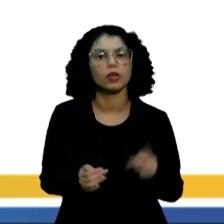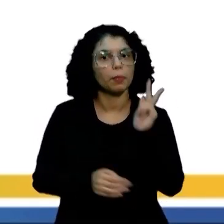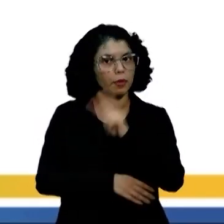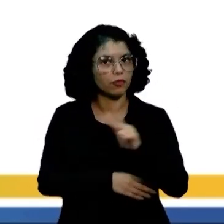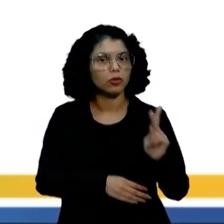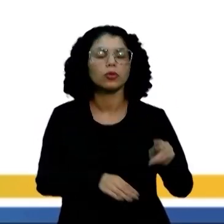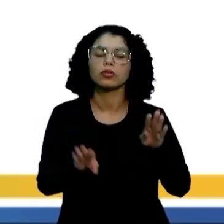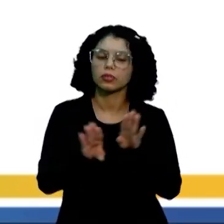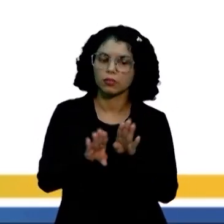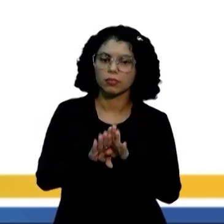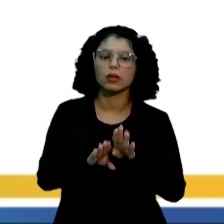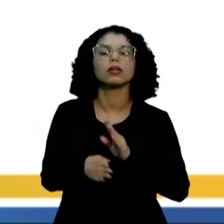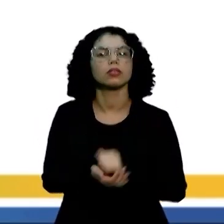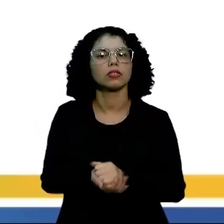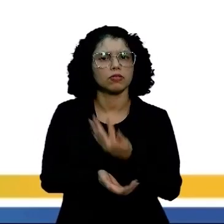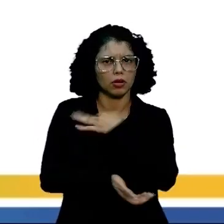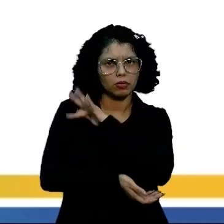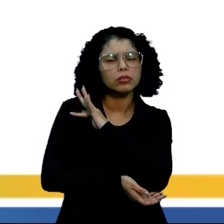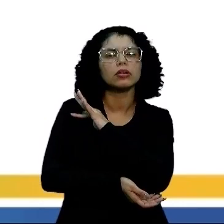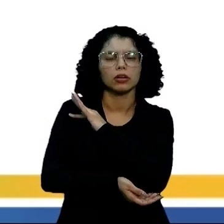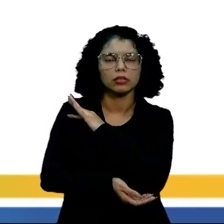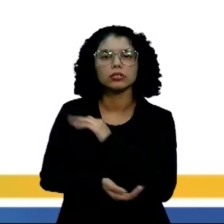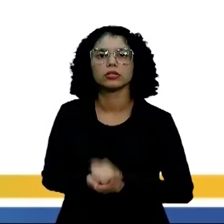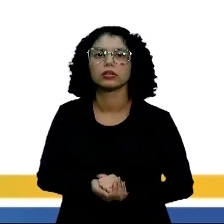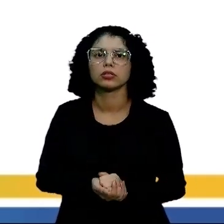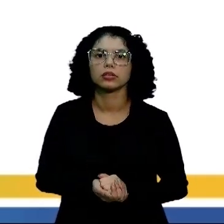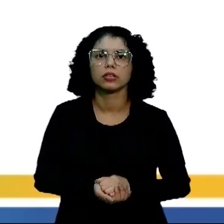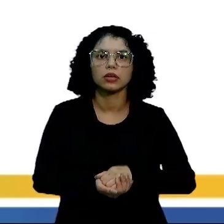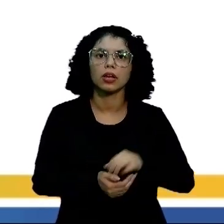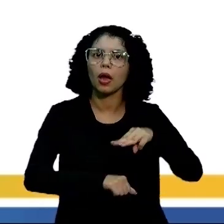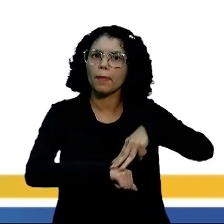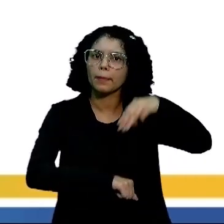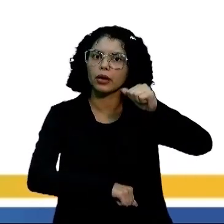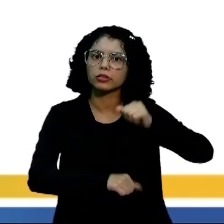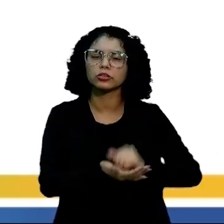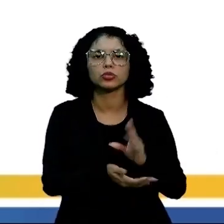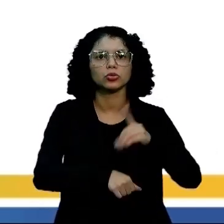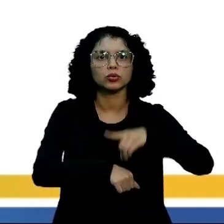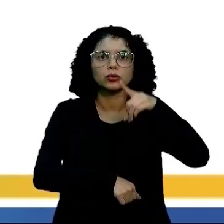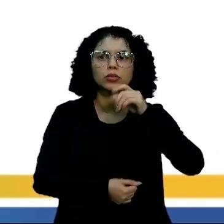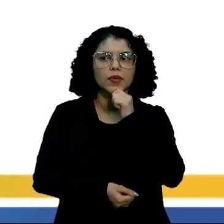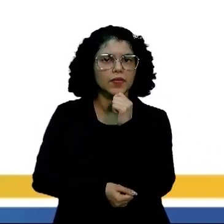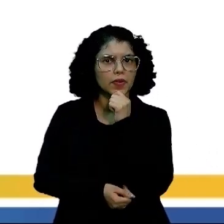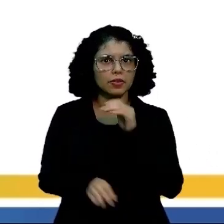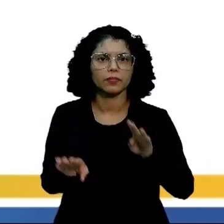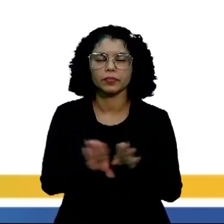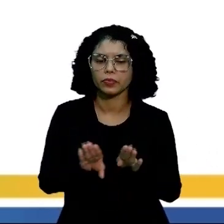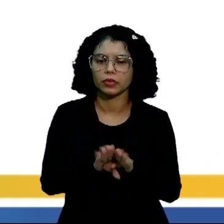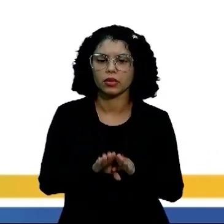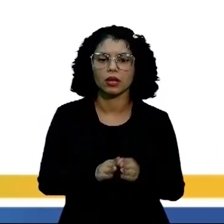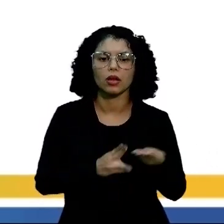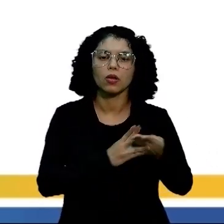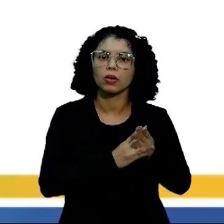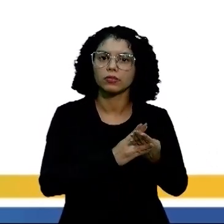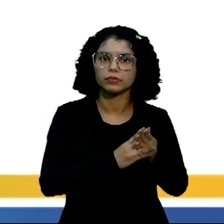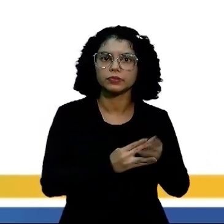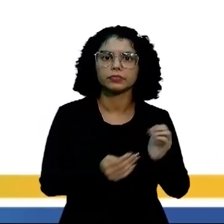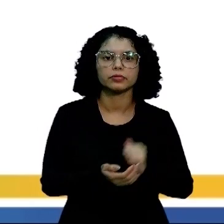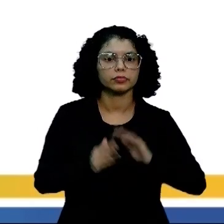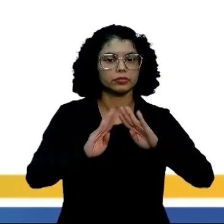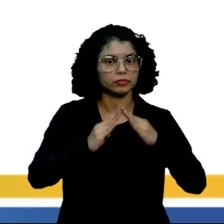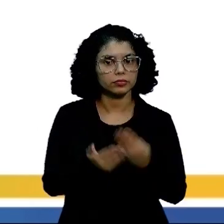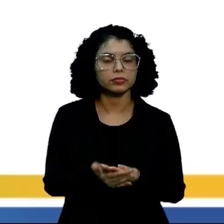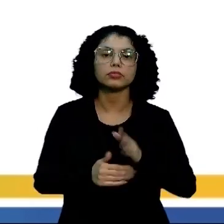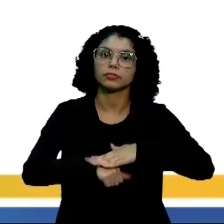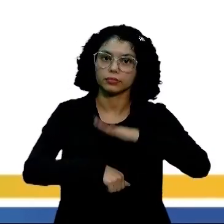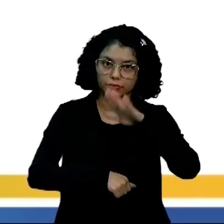professores universitários, enfim, que são mestres, doutores na área da literatura, dizem que o Barroco é a escola literária